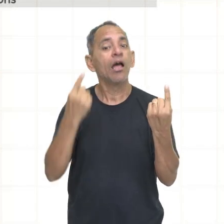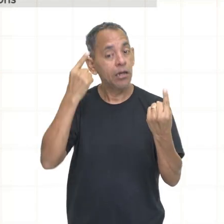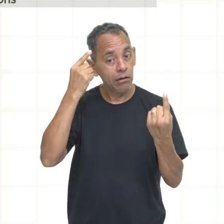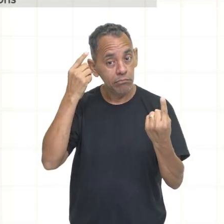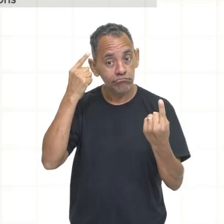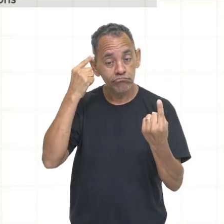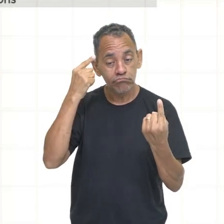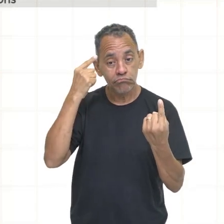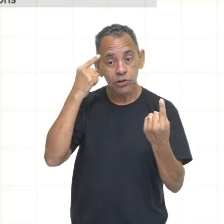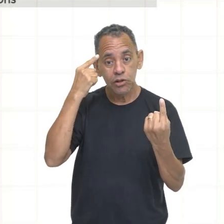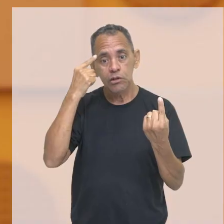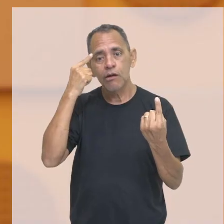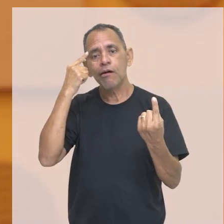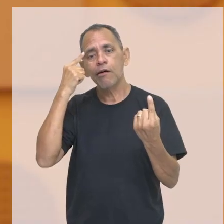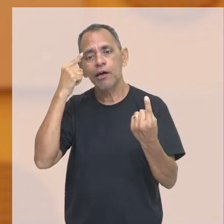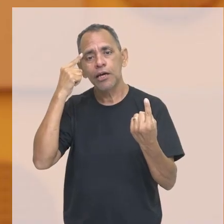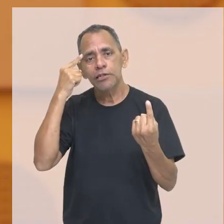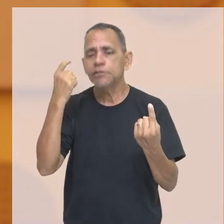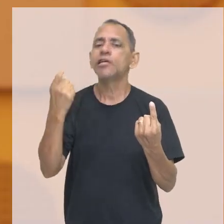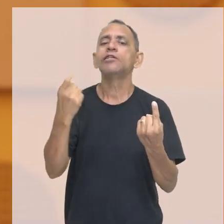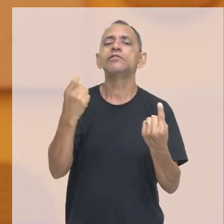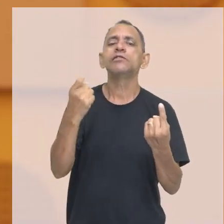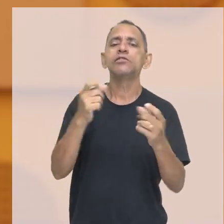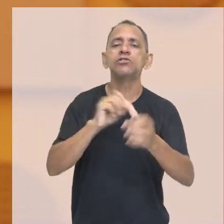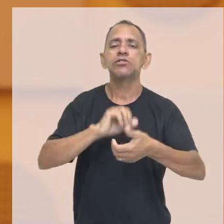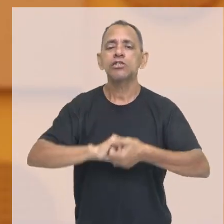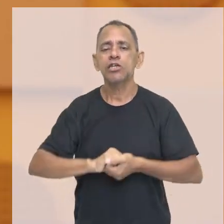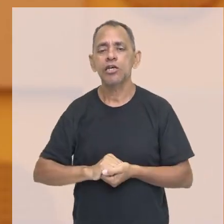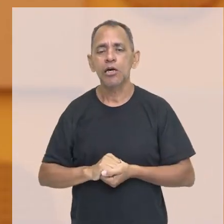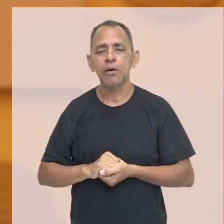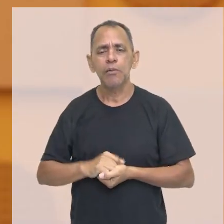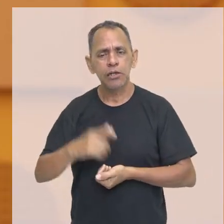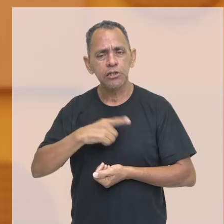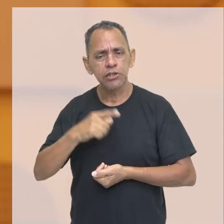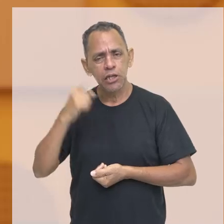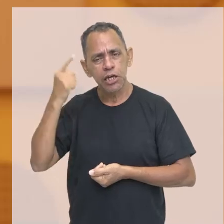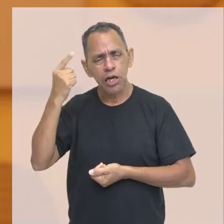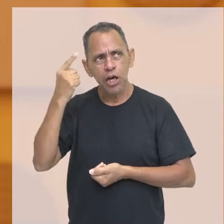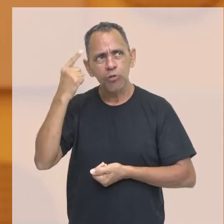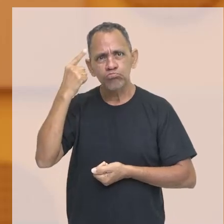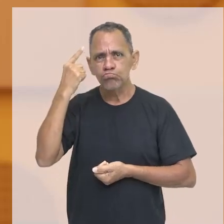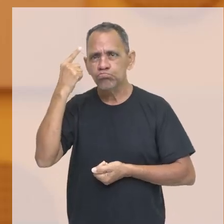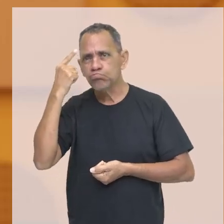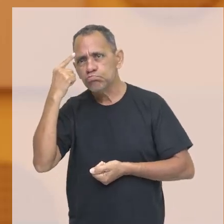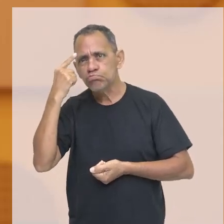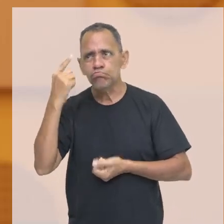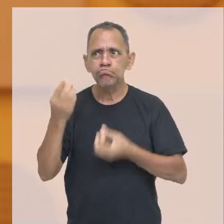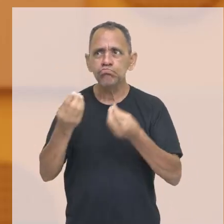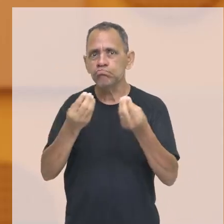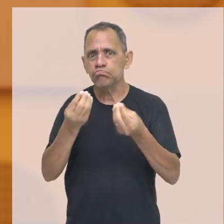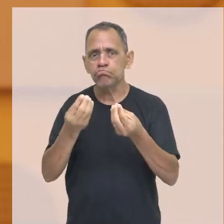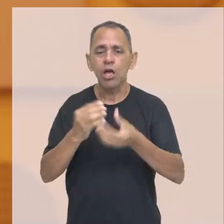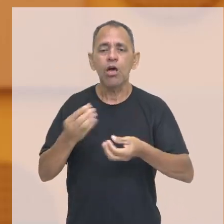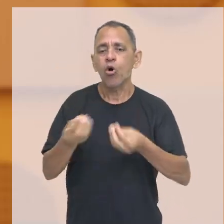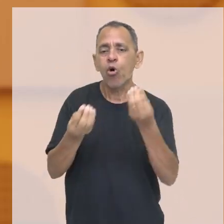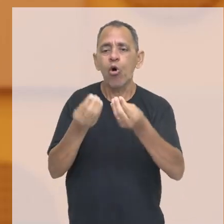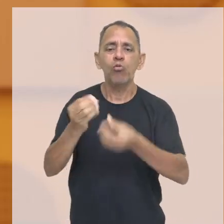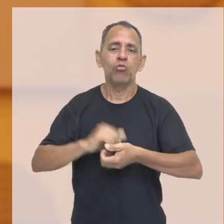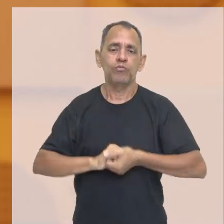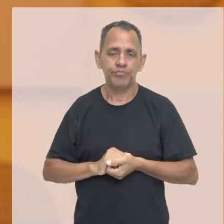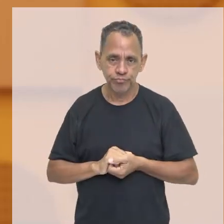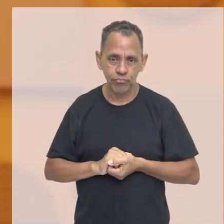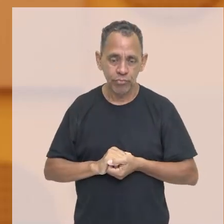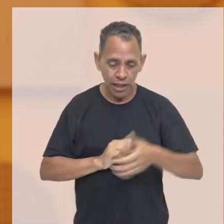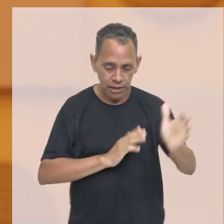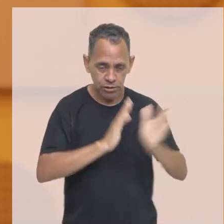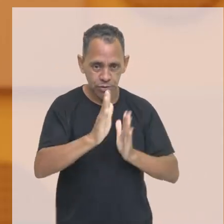gente colocar em mente, para entendermos qual o objetivo dos projetos que vieram para cá, tá, gente? Naquele